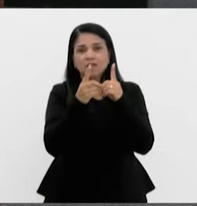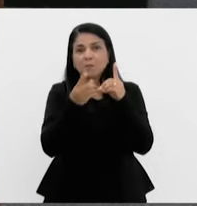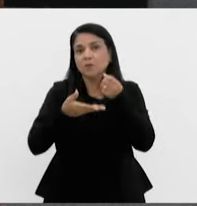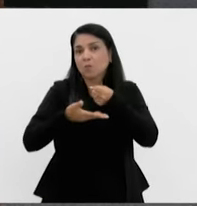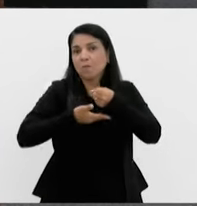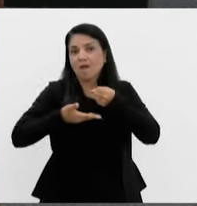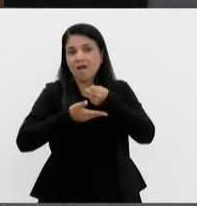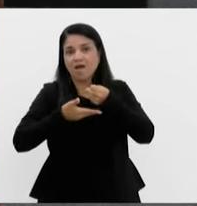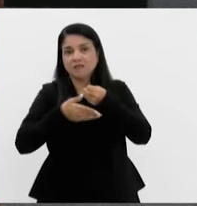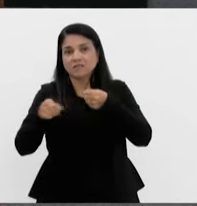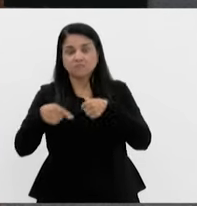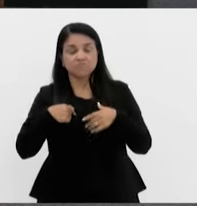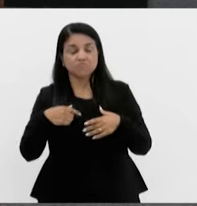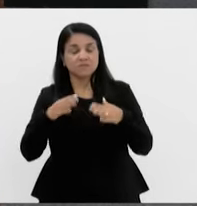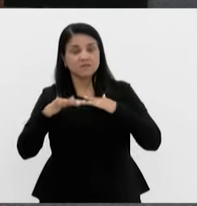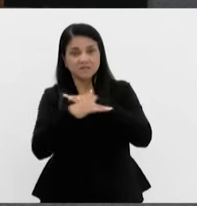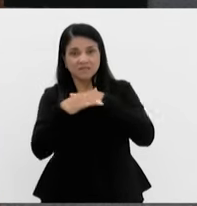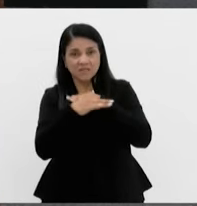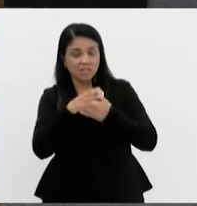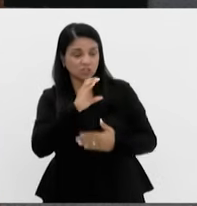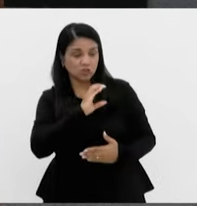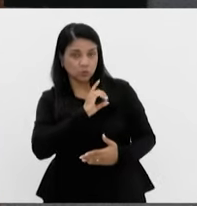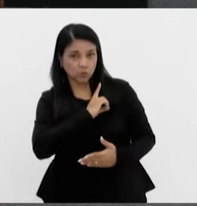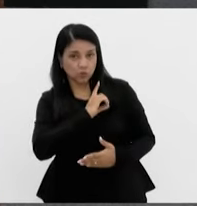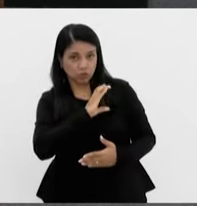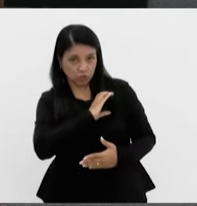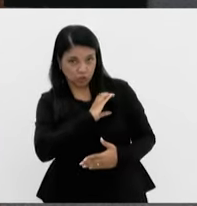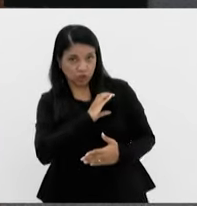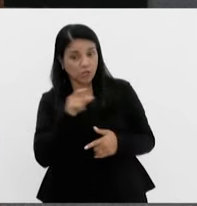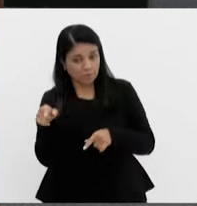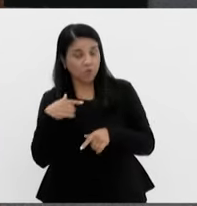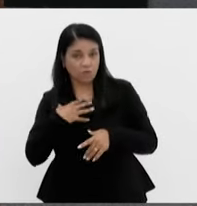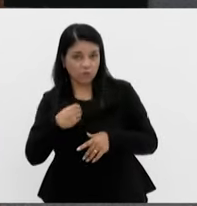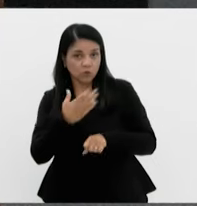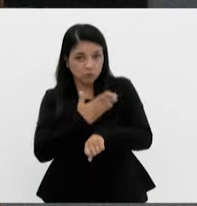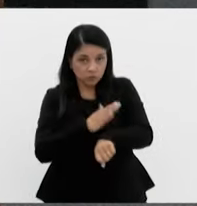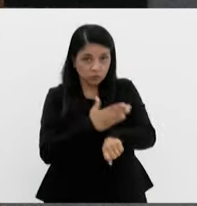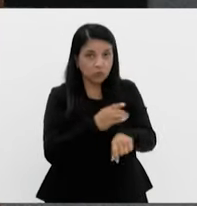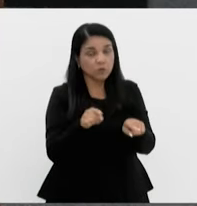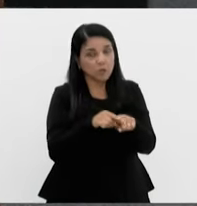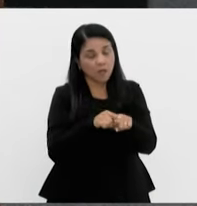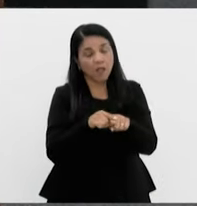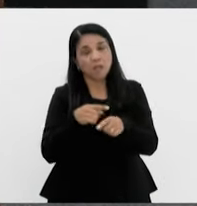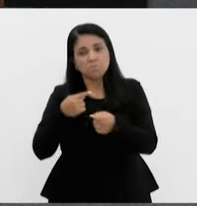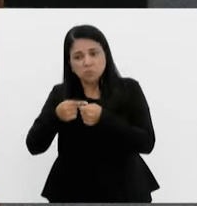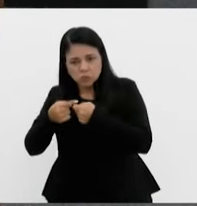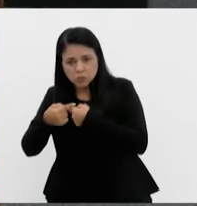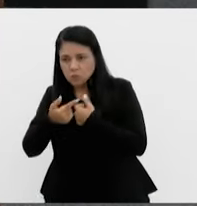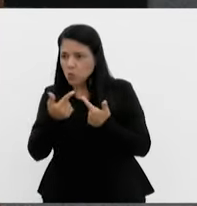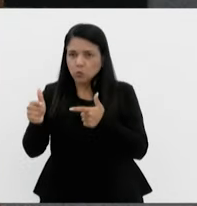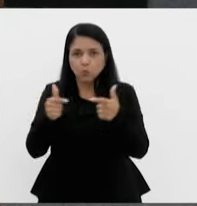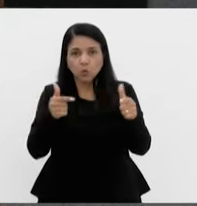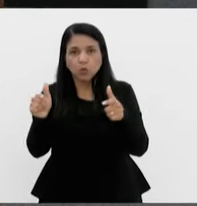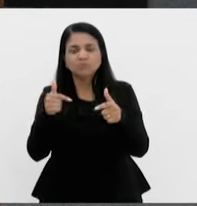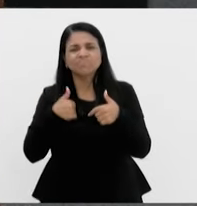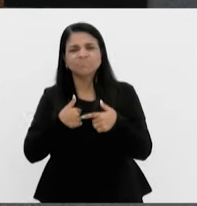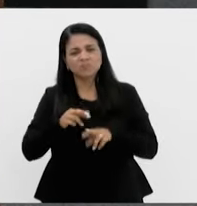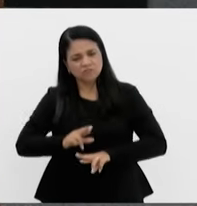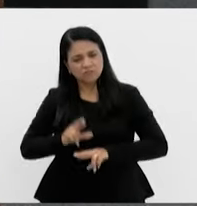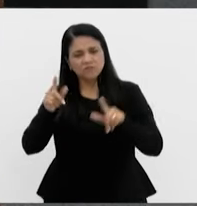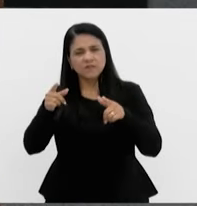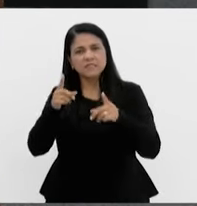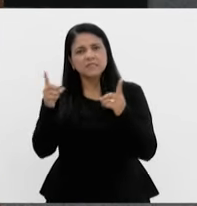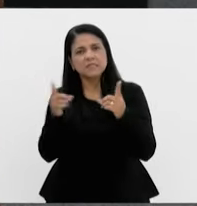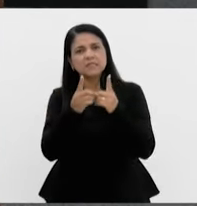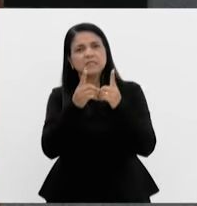Caxias onde ele estagiou ali estagiou também no rio em alguns outros municípios e viu a diferença de tratamento e